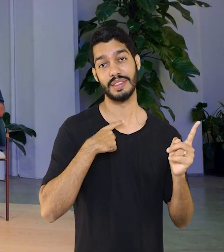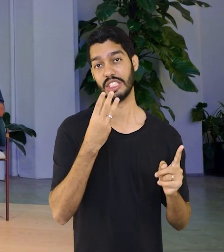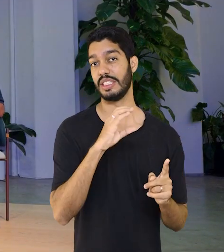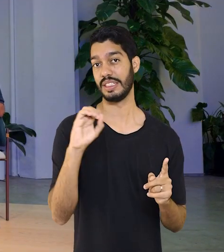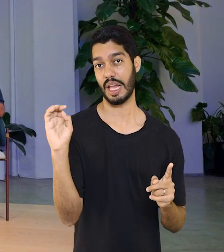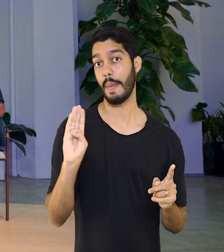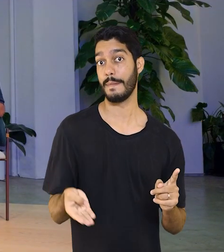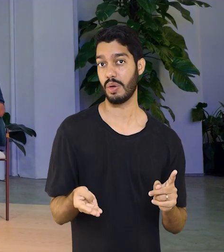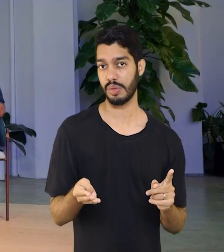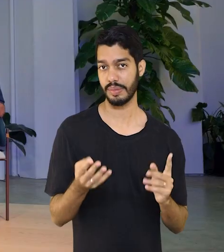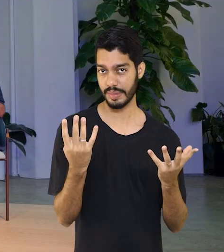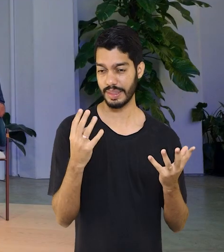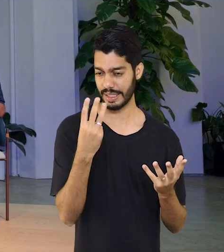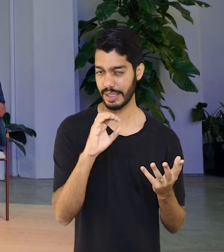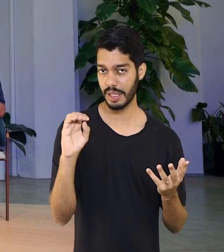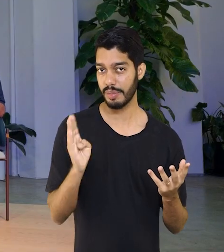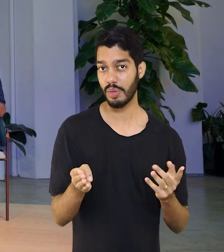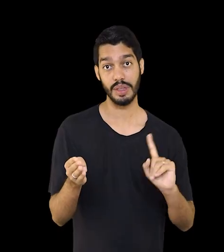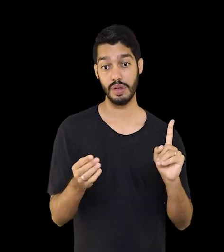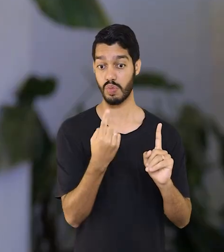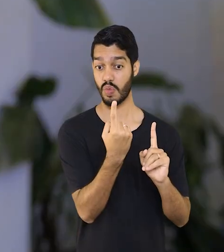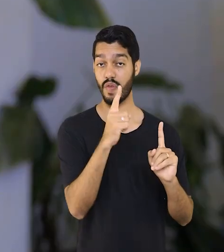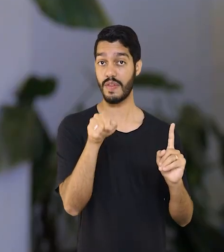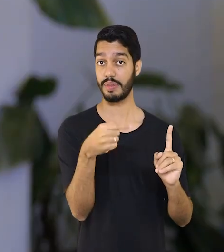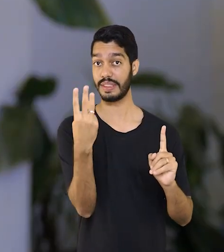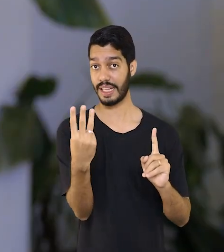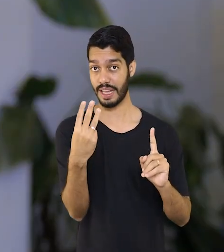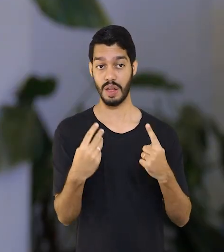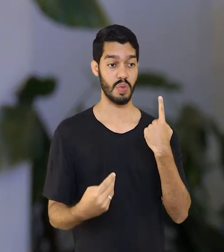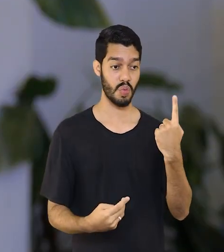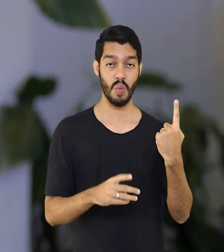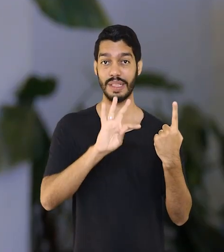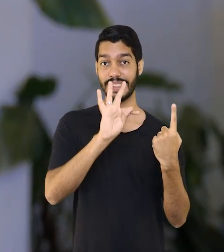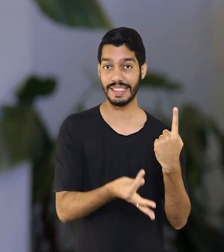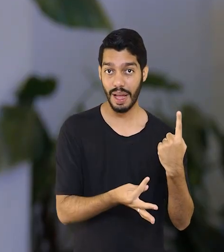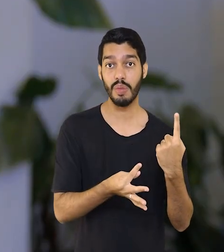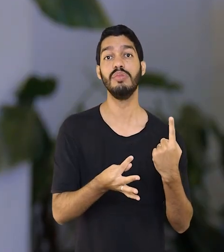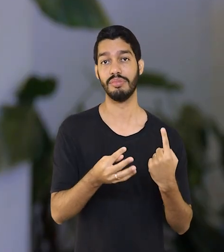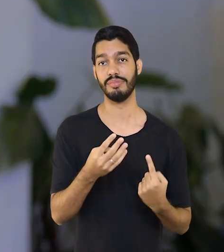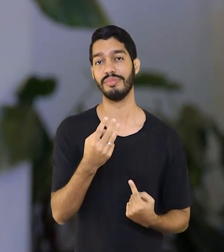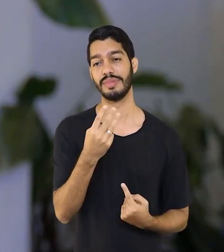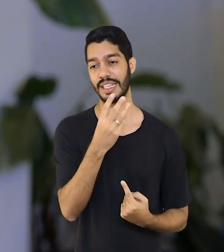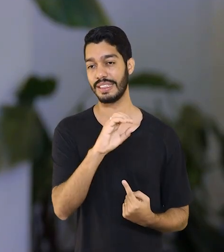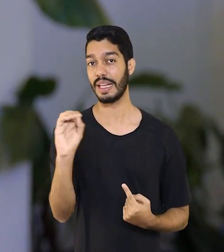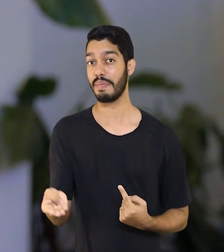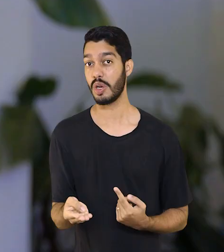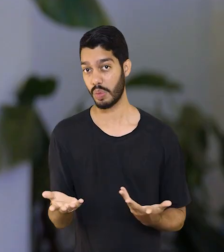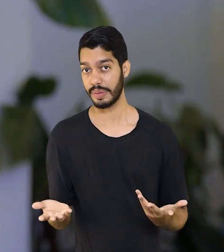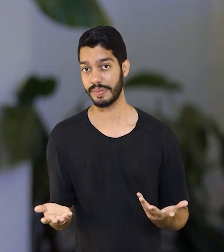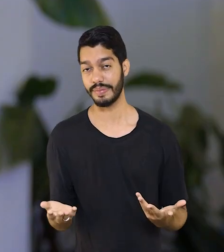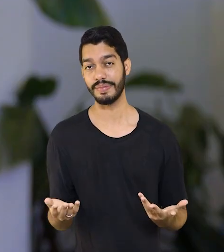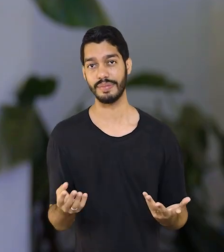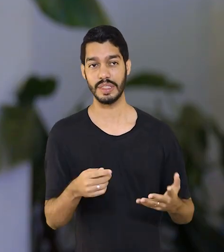assinaram 300 bilhões. A luta é que não é 300 bilhões, é 1,3, 1 trilhão e 300 bilhões para financiamento